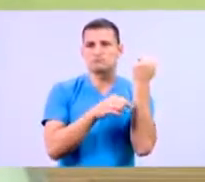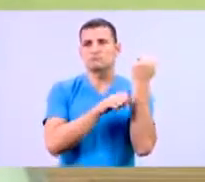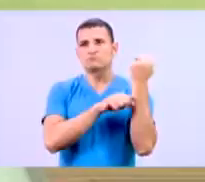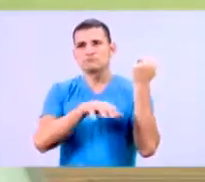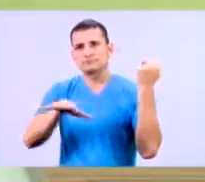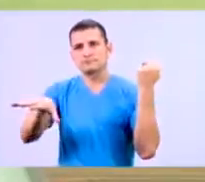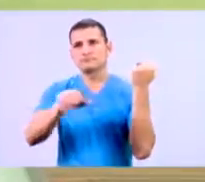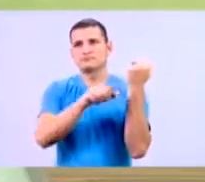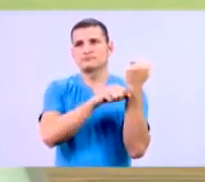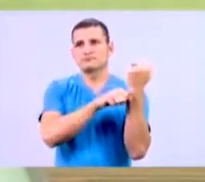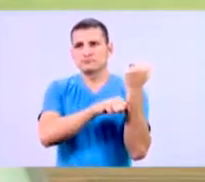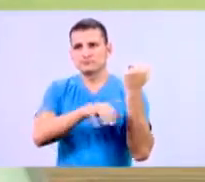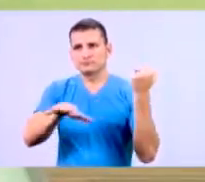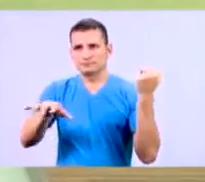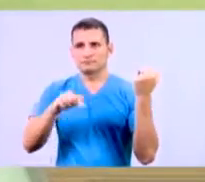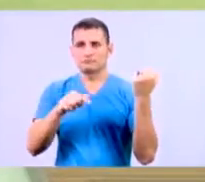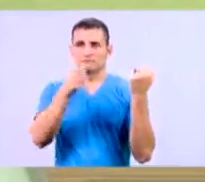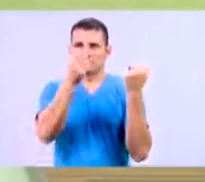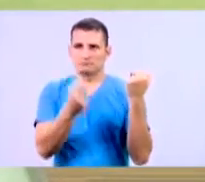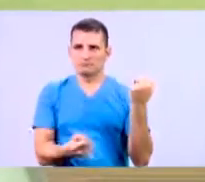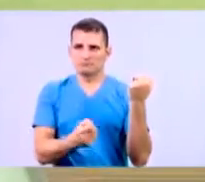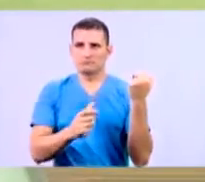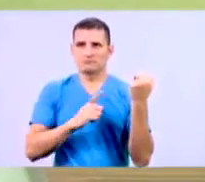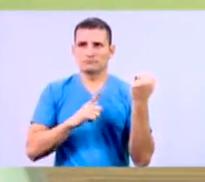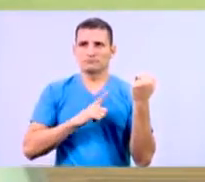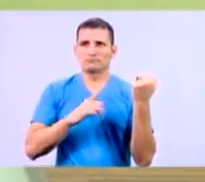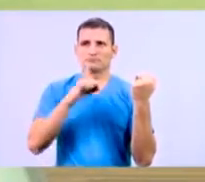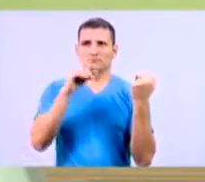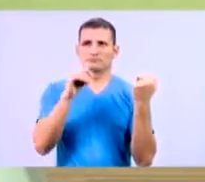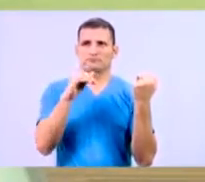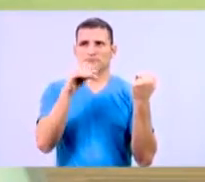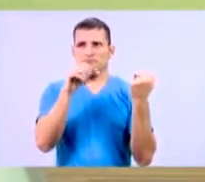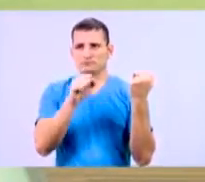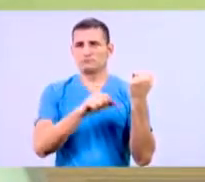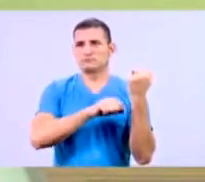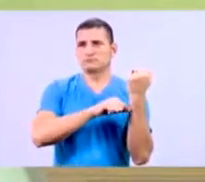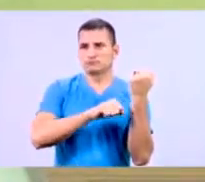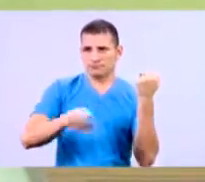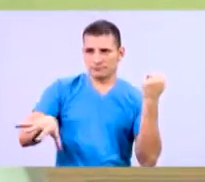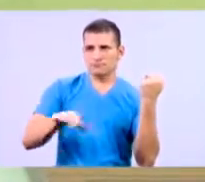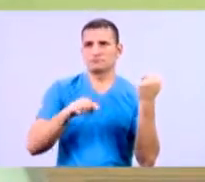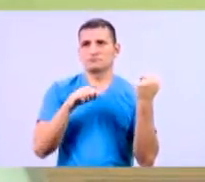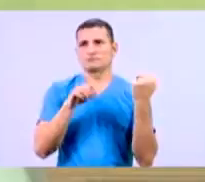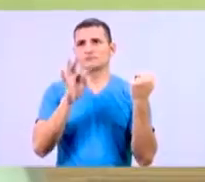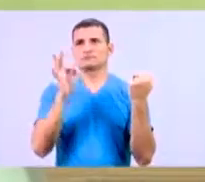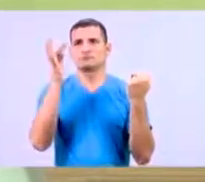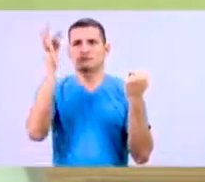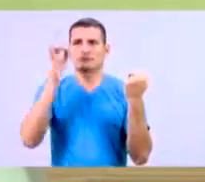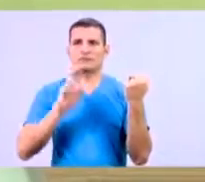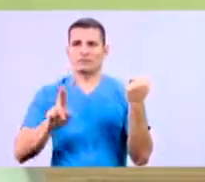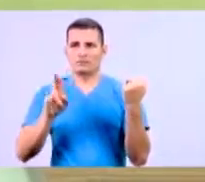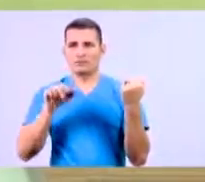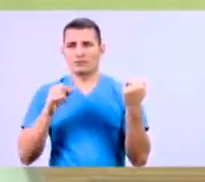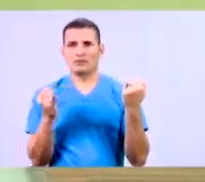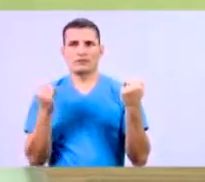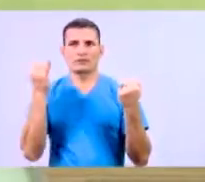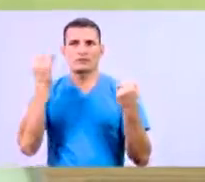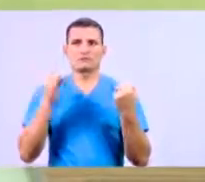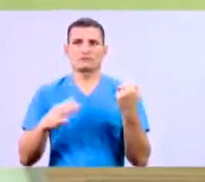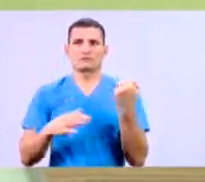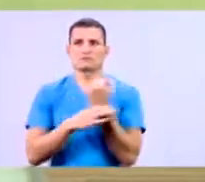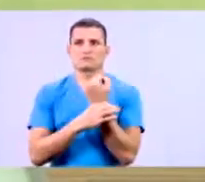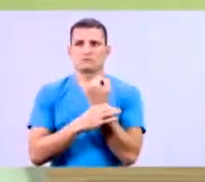um tráfego pesado e com volume de dados grandes, então usar essa tecnologia é muito importante para